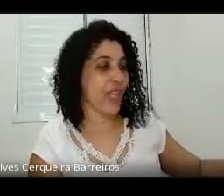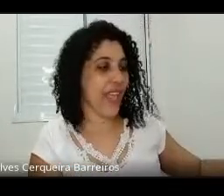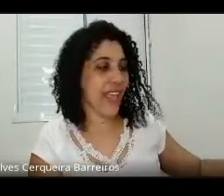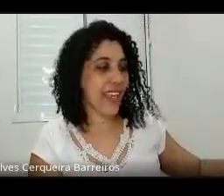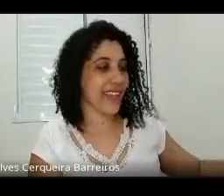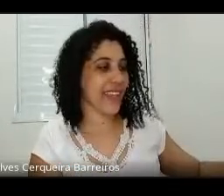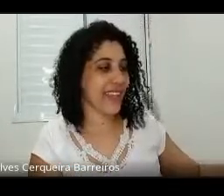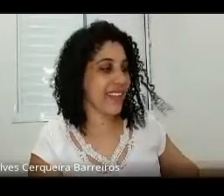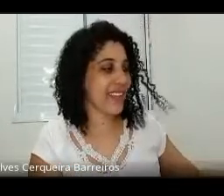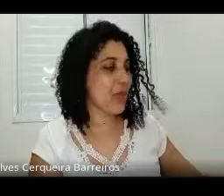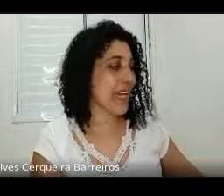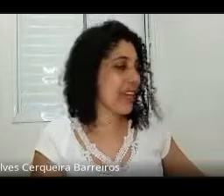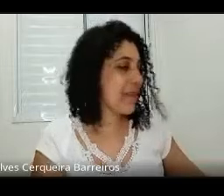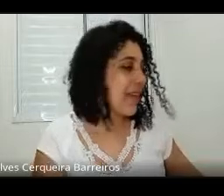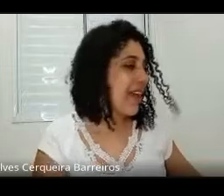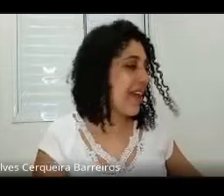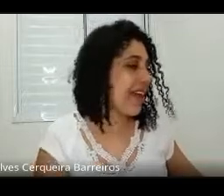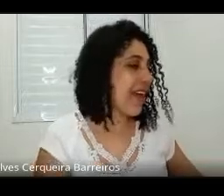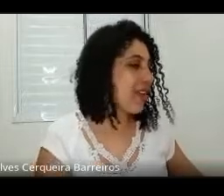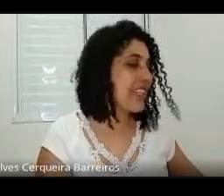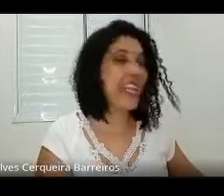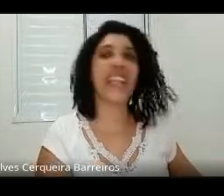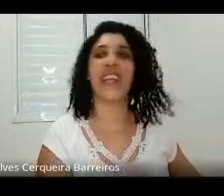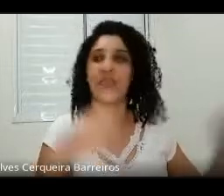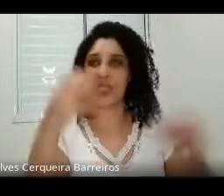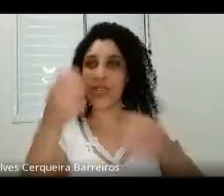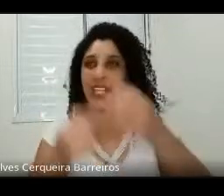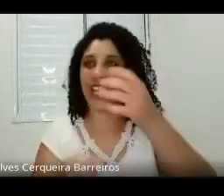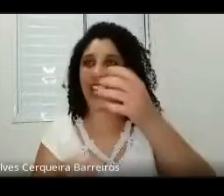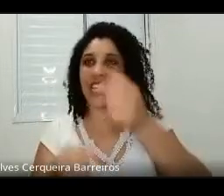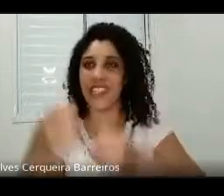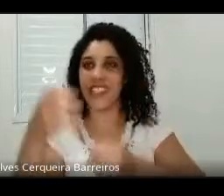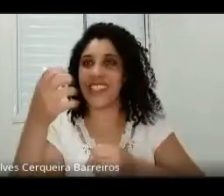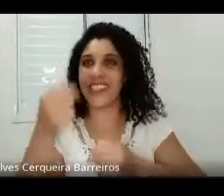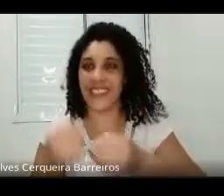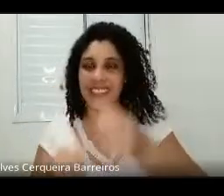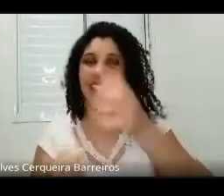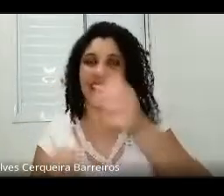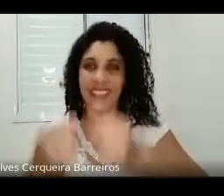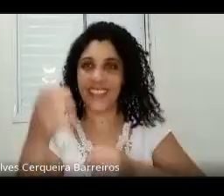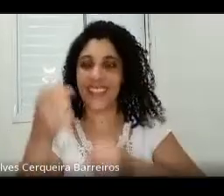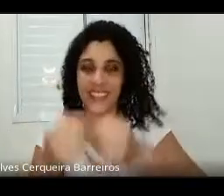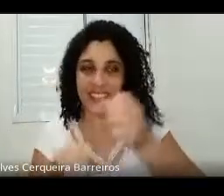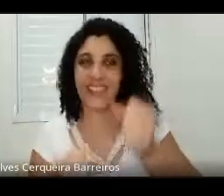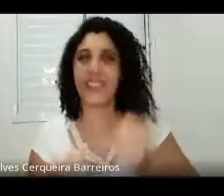A ordenha, né? Então já lembra Isso. a ordenha, o sinal de leite.